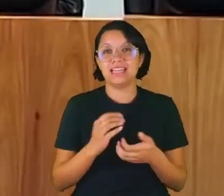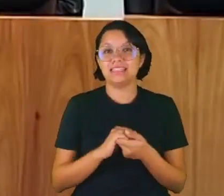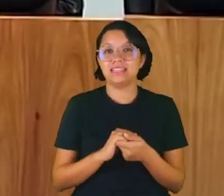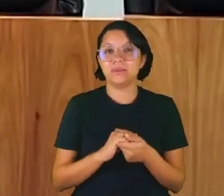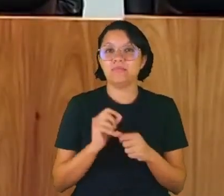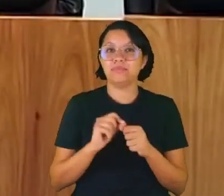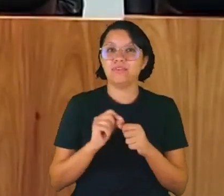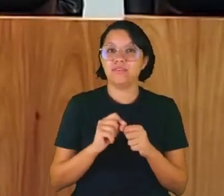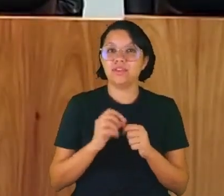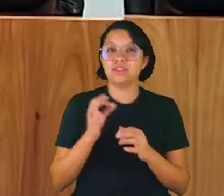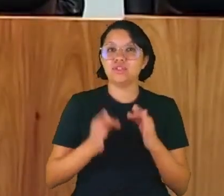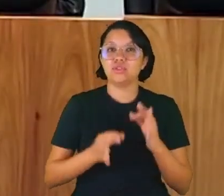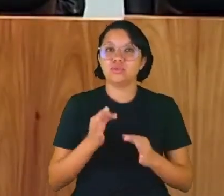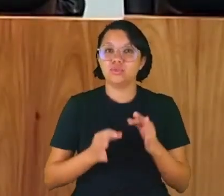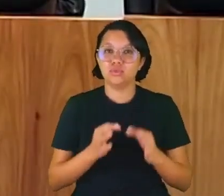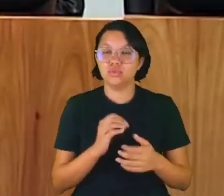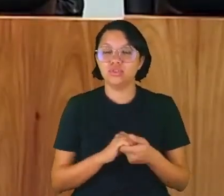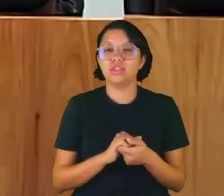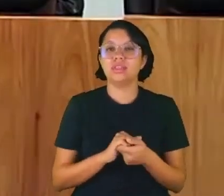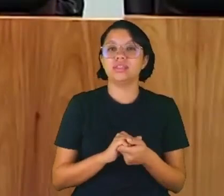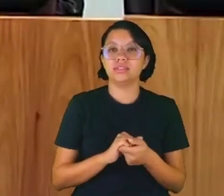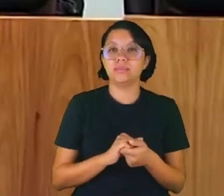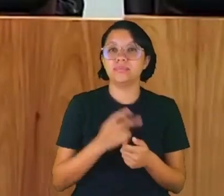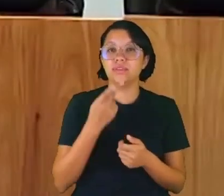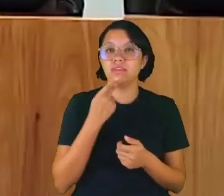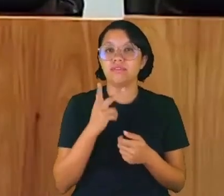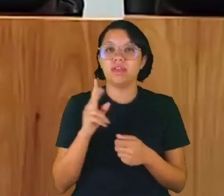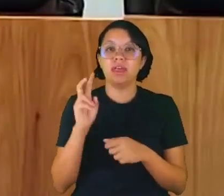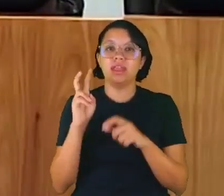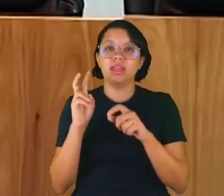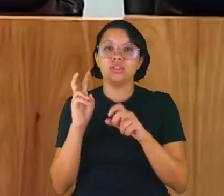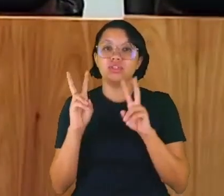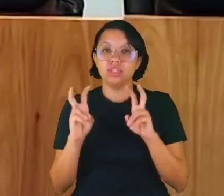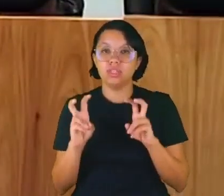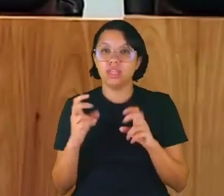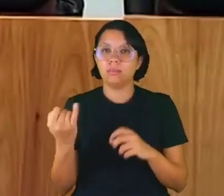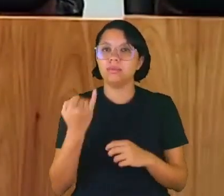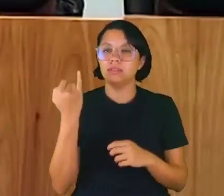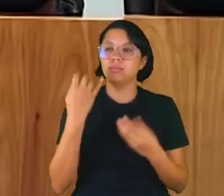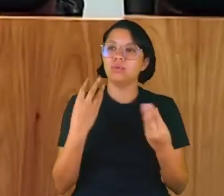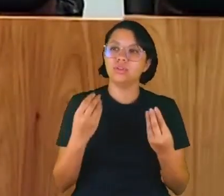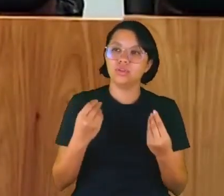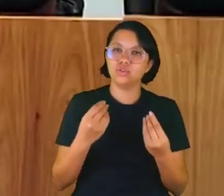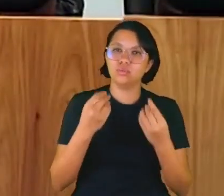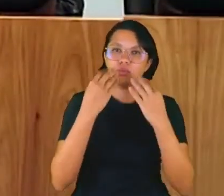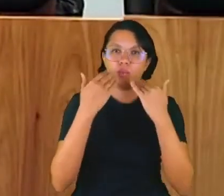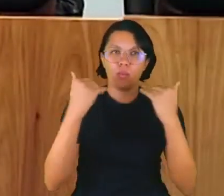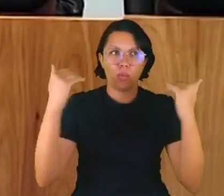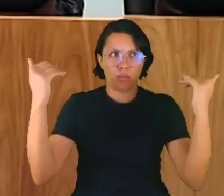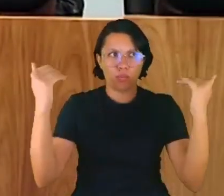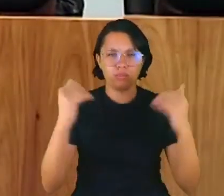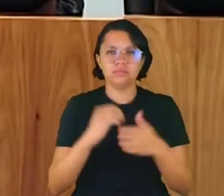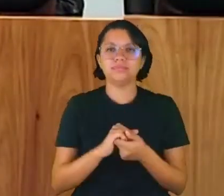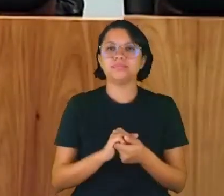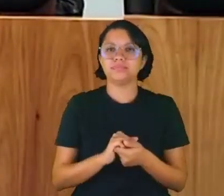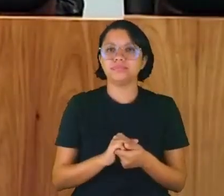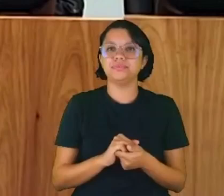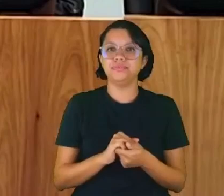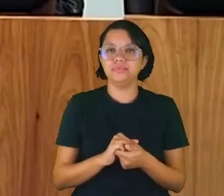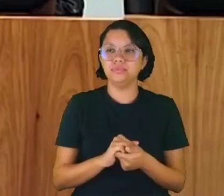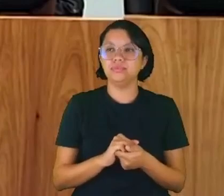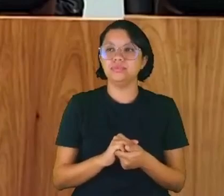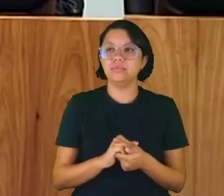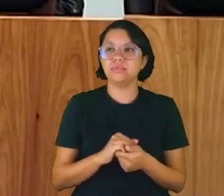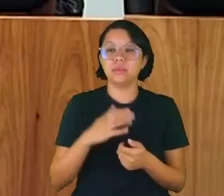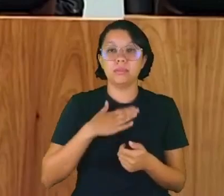de justiça, que trata em temas muito importantes, de grande eloquência, e para nós é extremamente importante